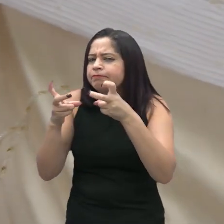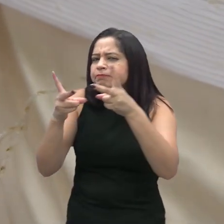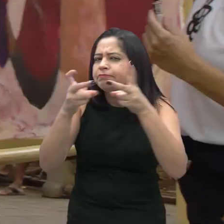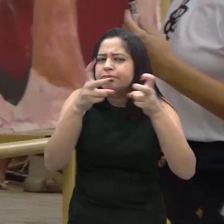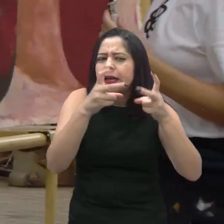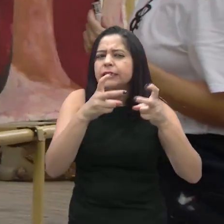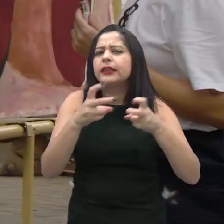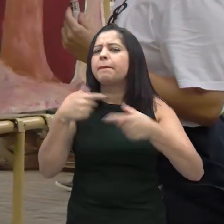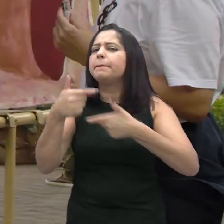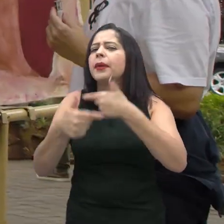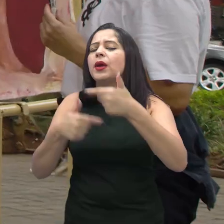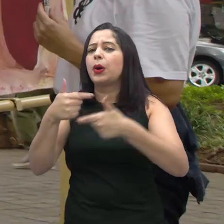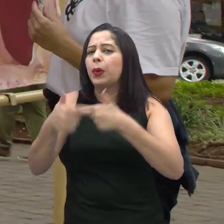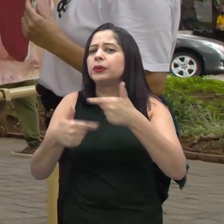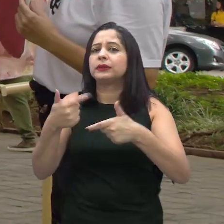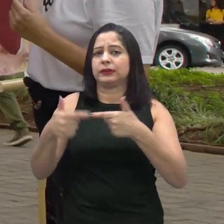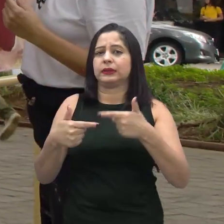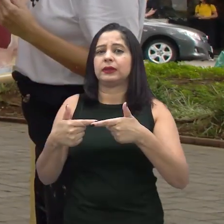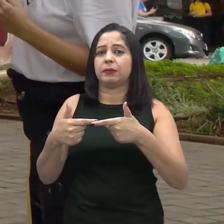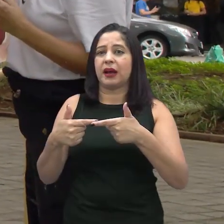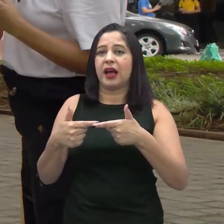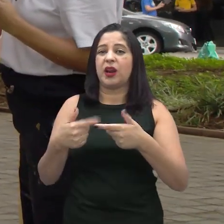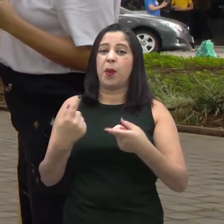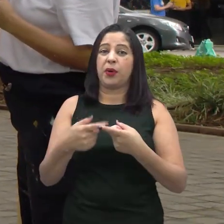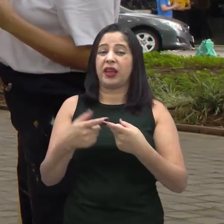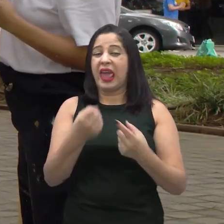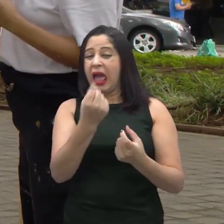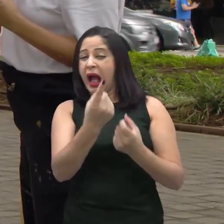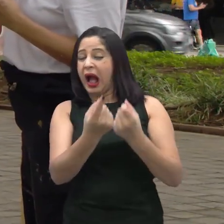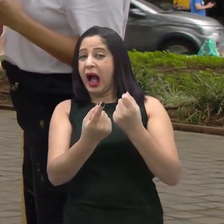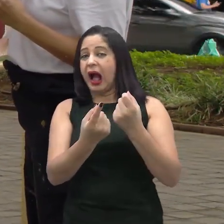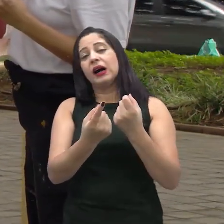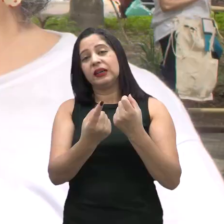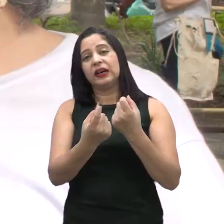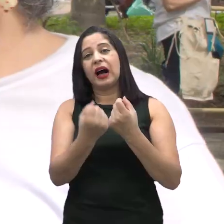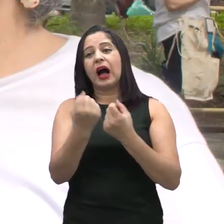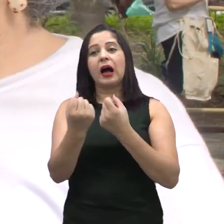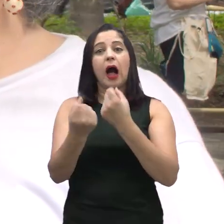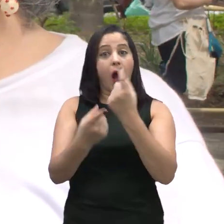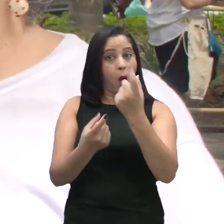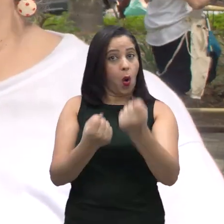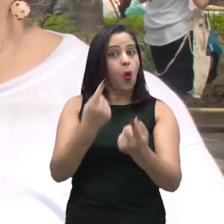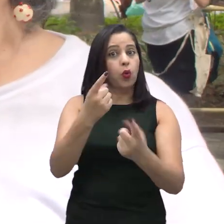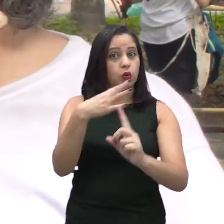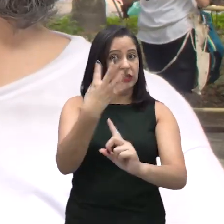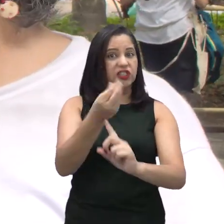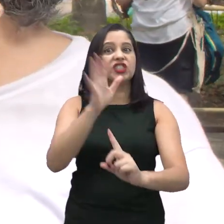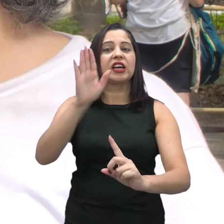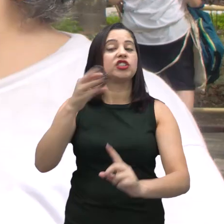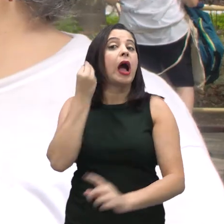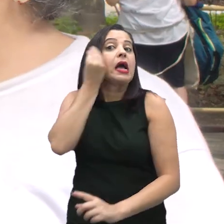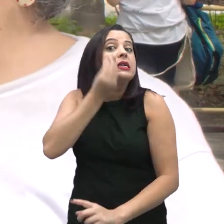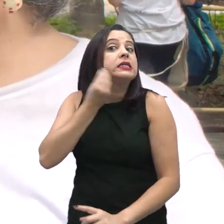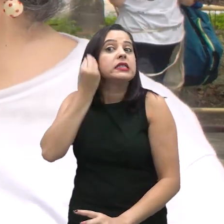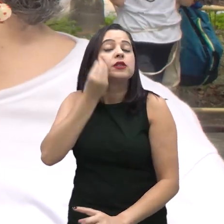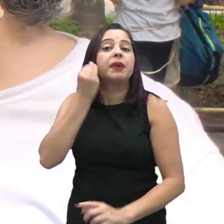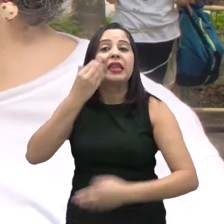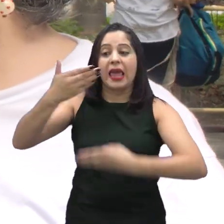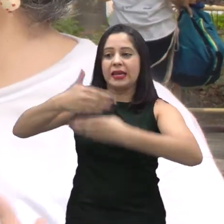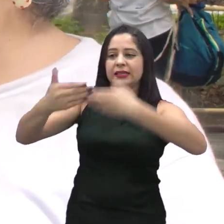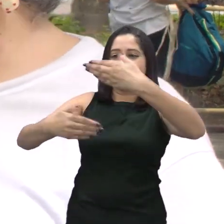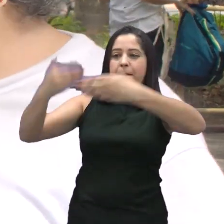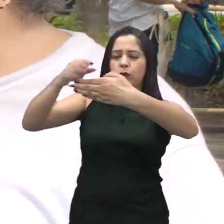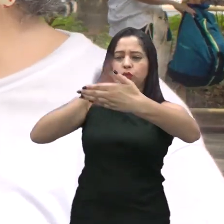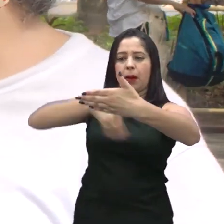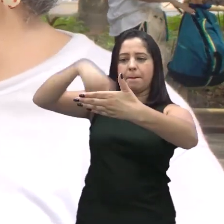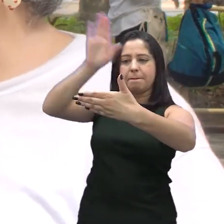cada uma para a rua, porque tem artista com experiência de já ter feito mural, de ter pintado